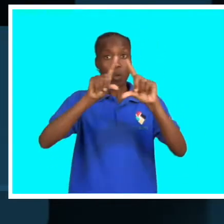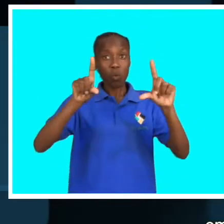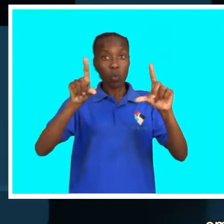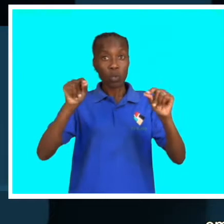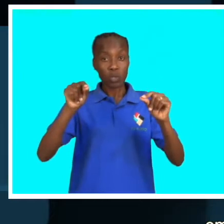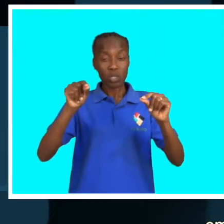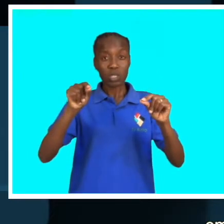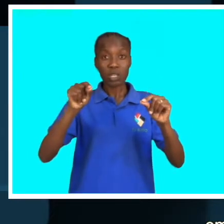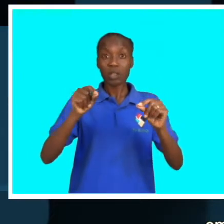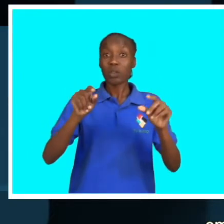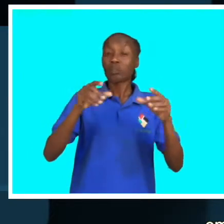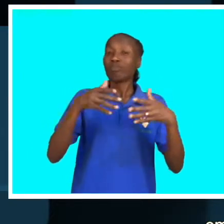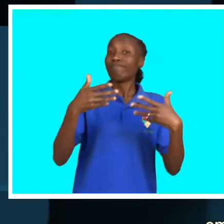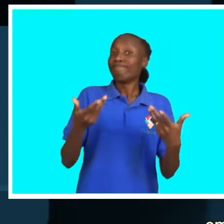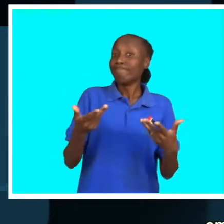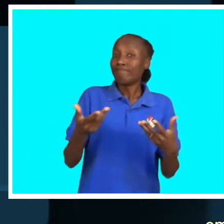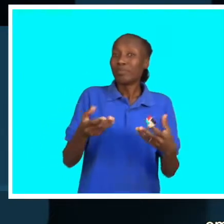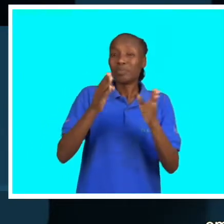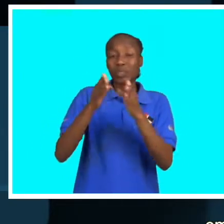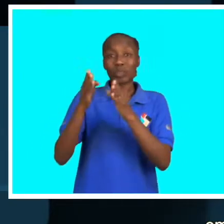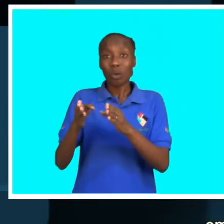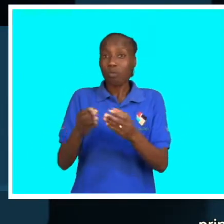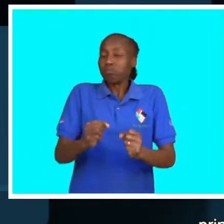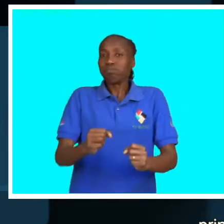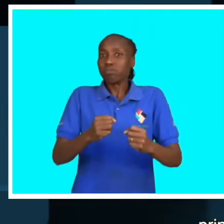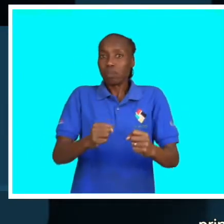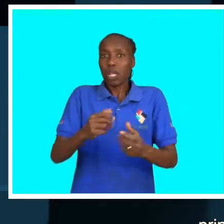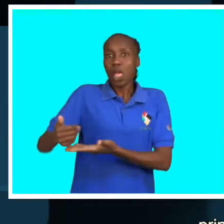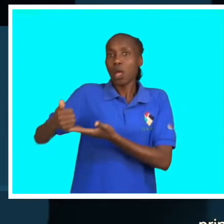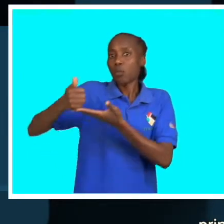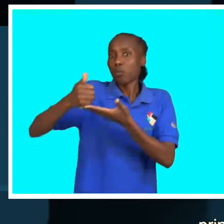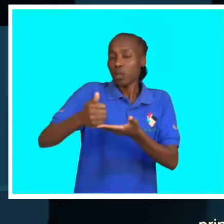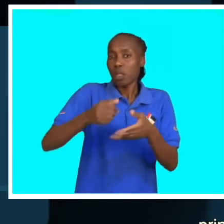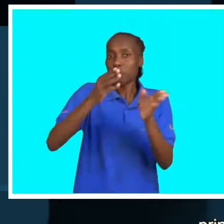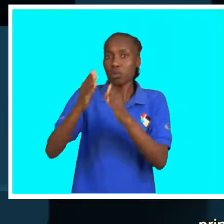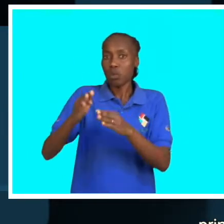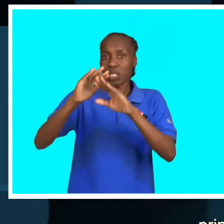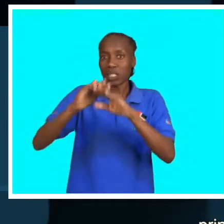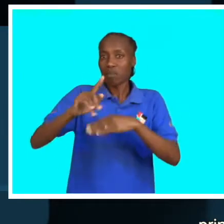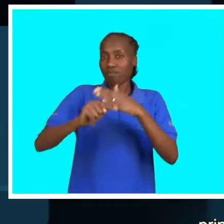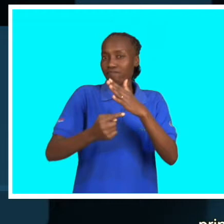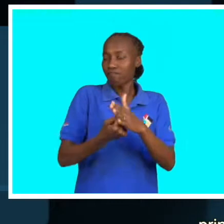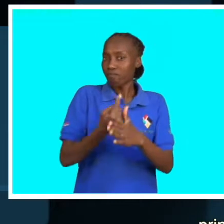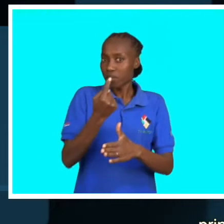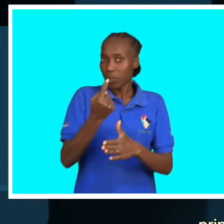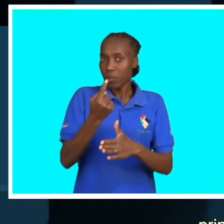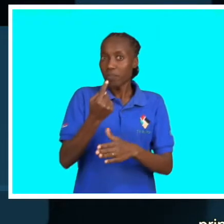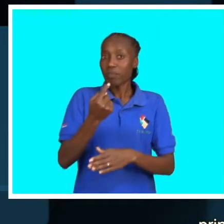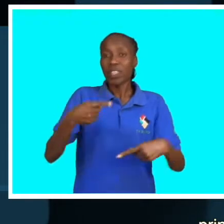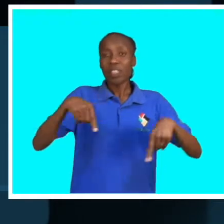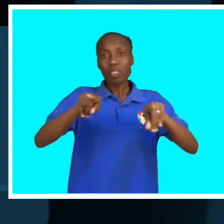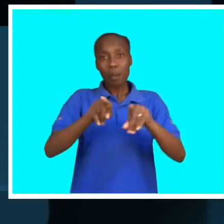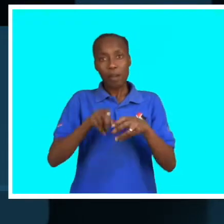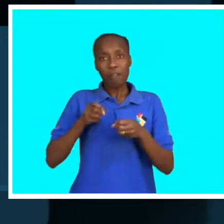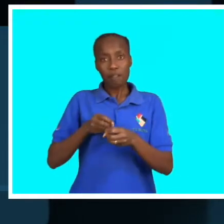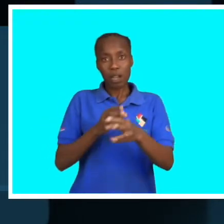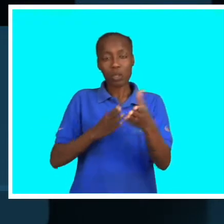em matéria de comunidade de pessoas com deficiência, principalmente apoiar pessoas em casos de crise.